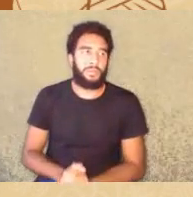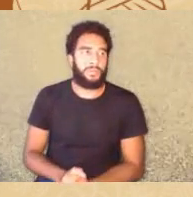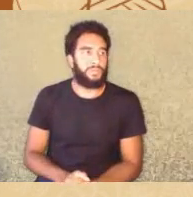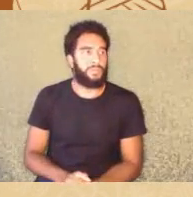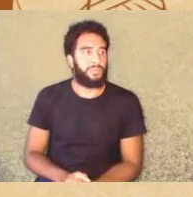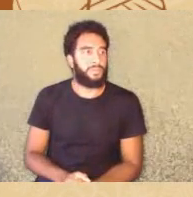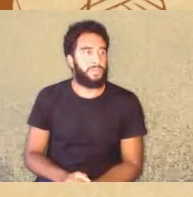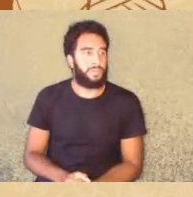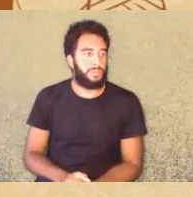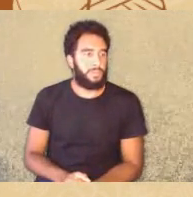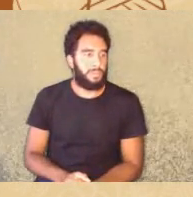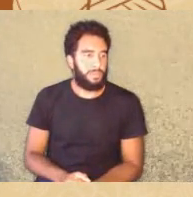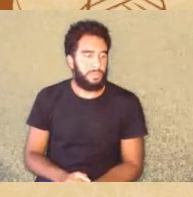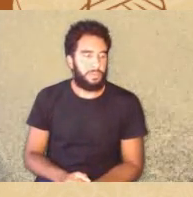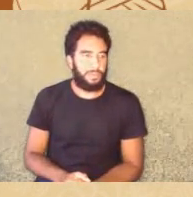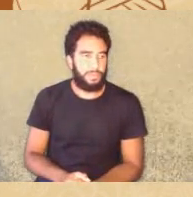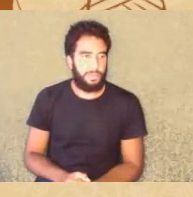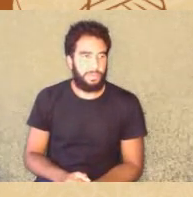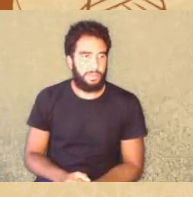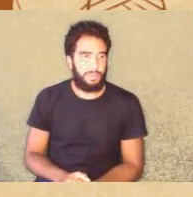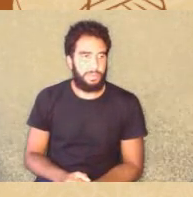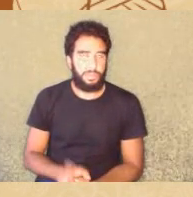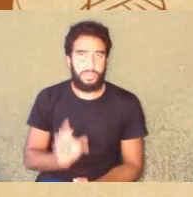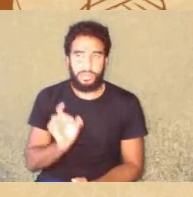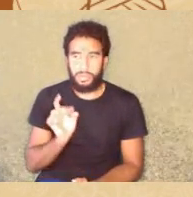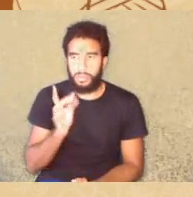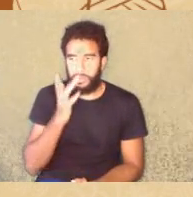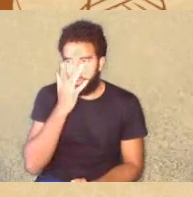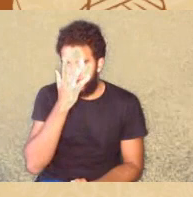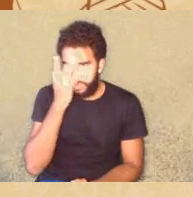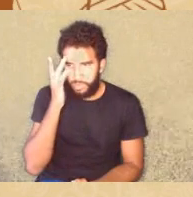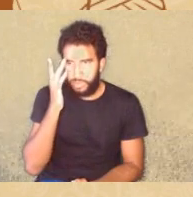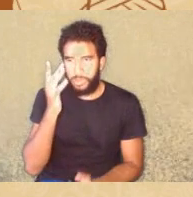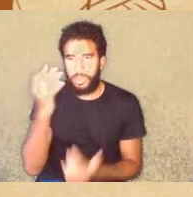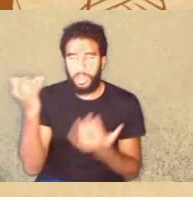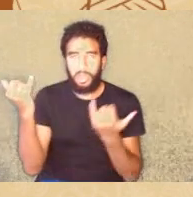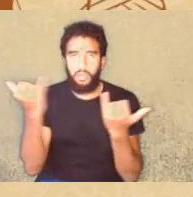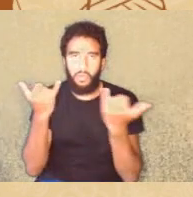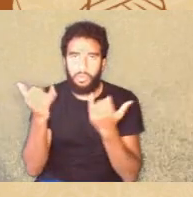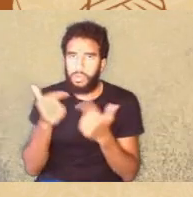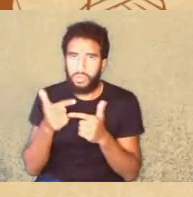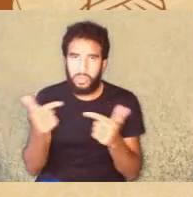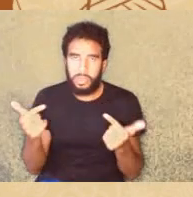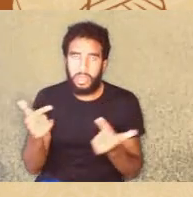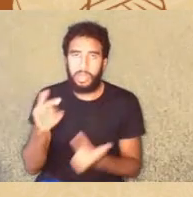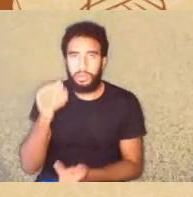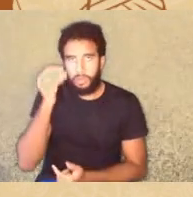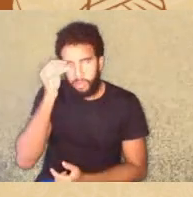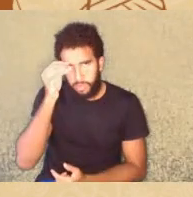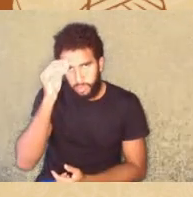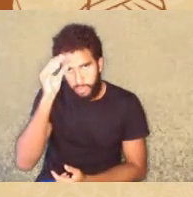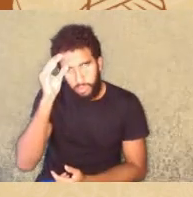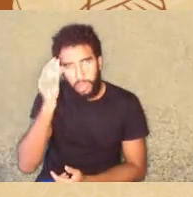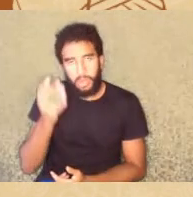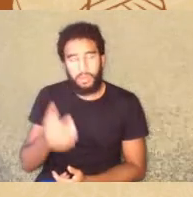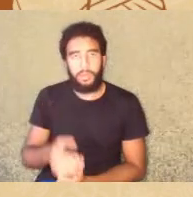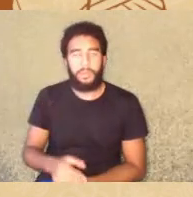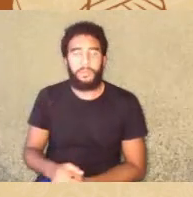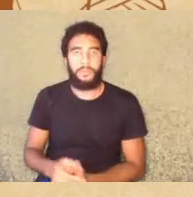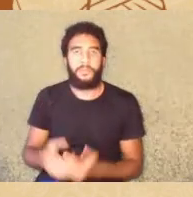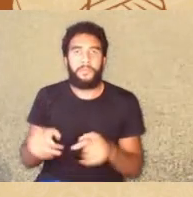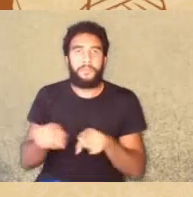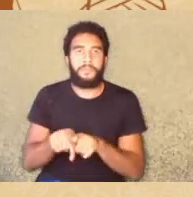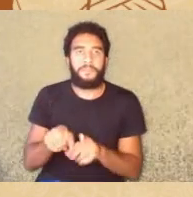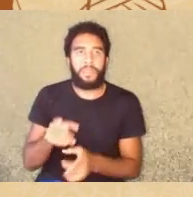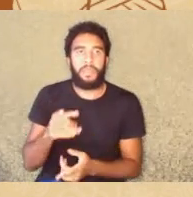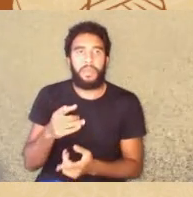Dar a entender que são pessoas que vão ter noções, que vão ter informações, conhecimento de rede, de como um pouco